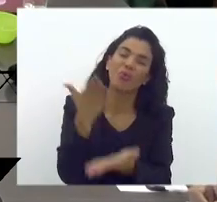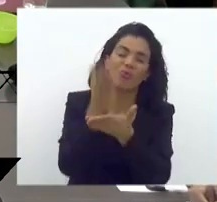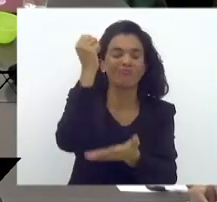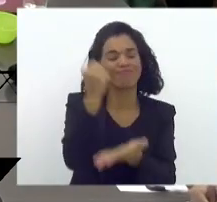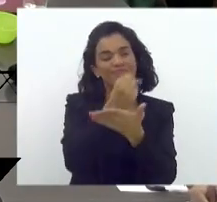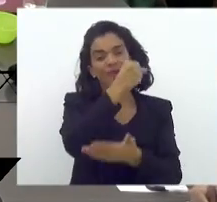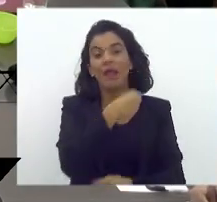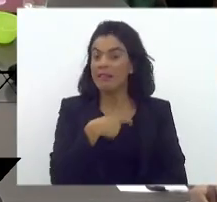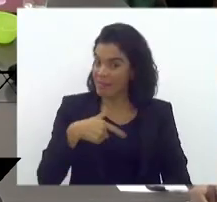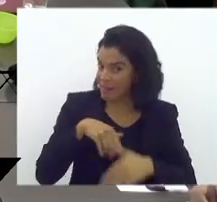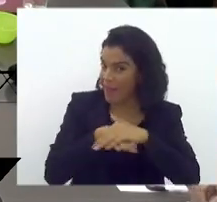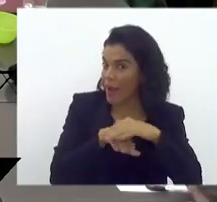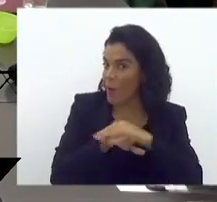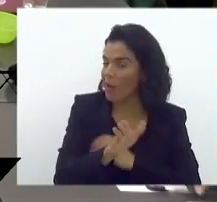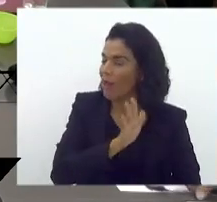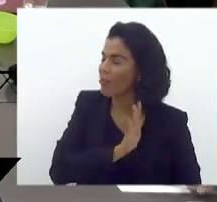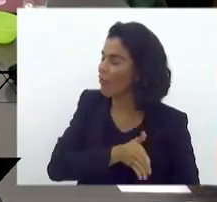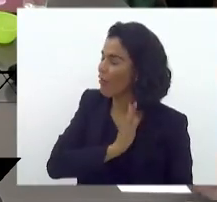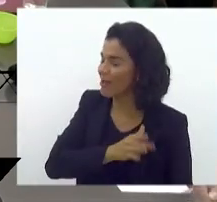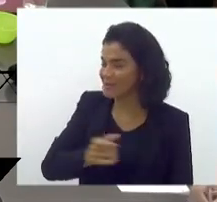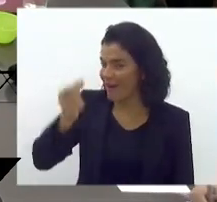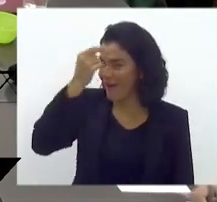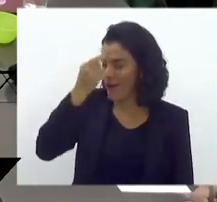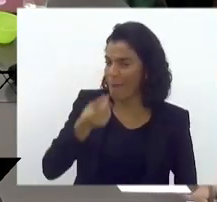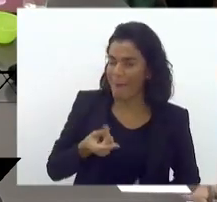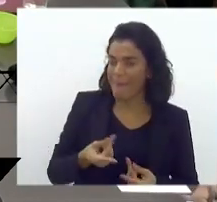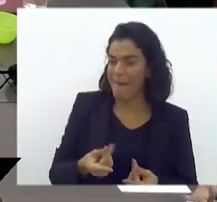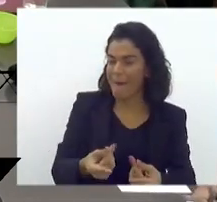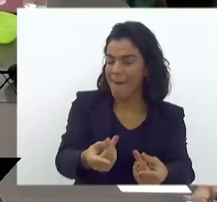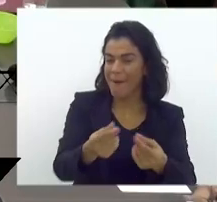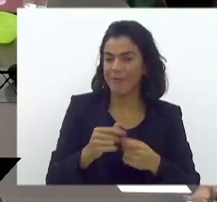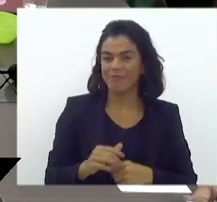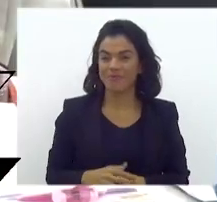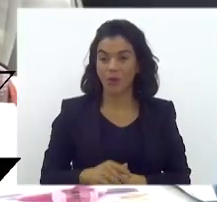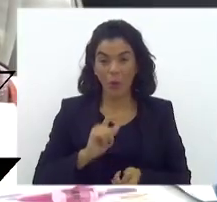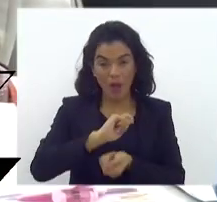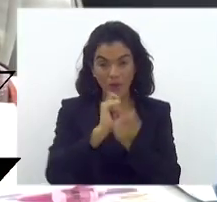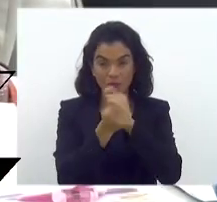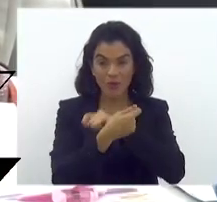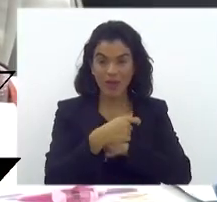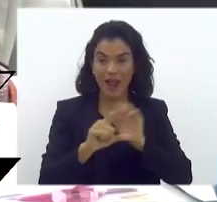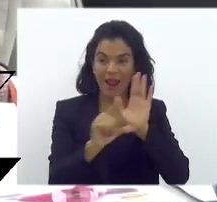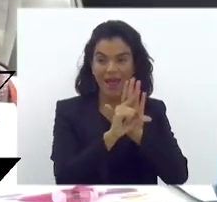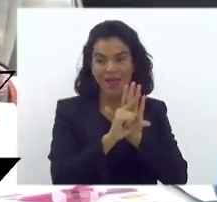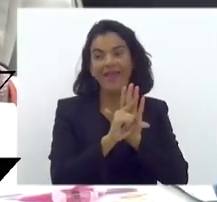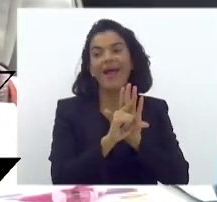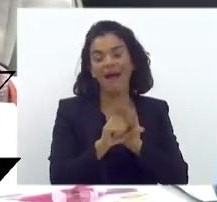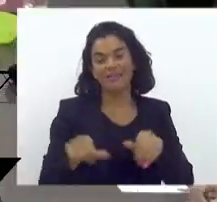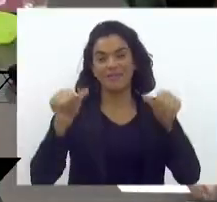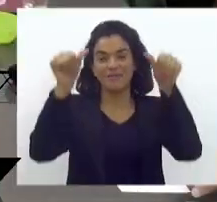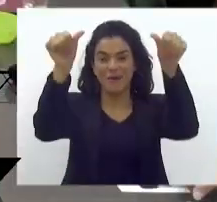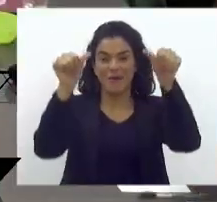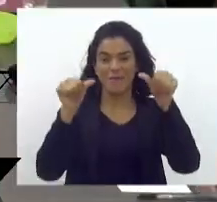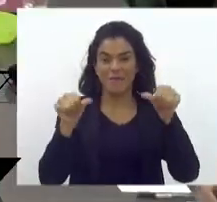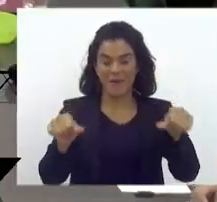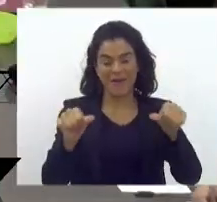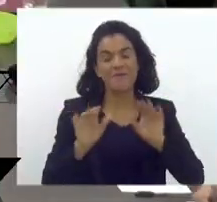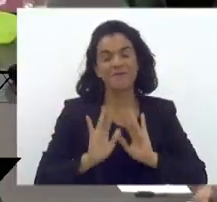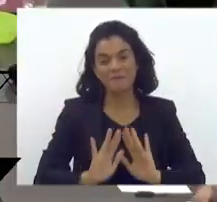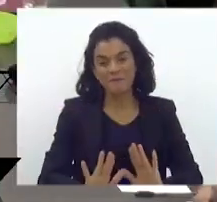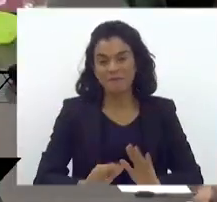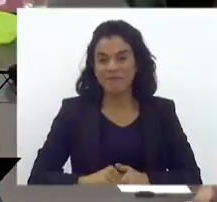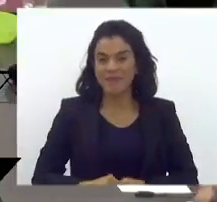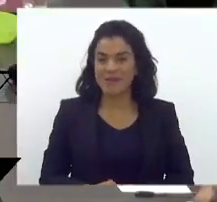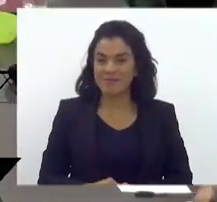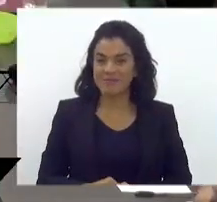Não, mas está guardado no meu coração e na minha memória pro resto da minha vida. Quando vira a lei, a gente manda emoldurar. Um de Pierrot, outro de Colombia. Você podia repetir.